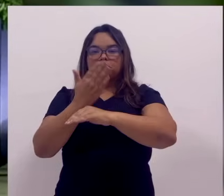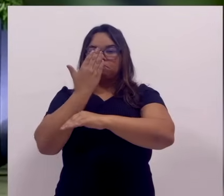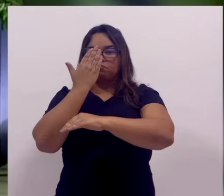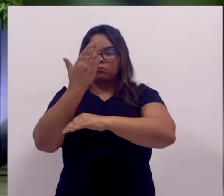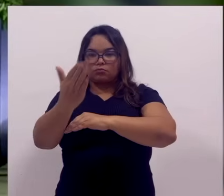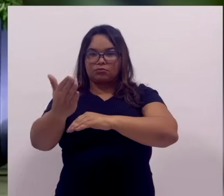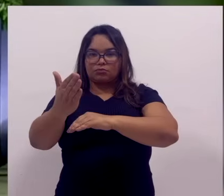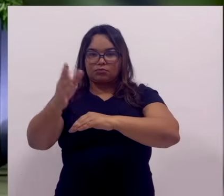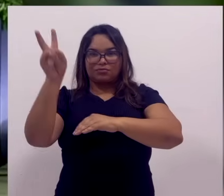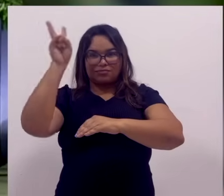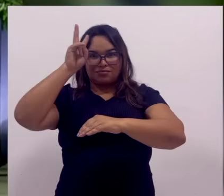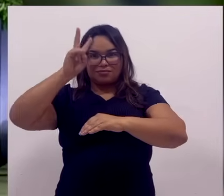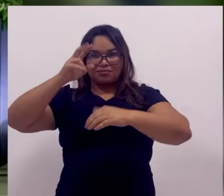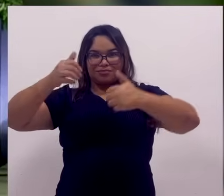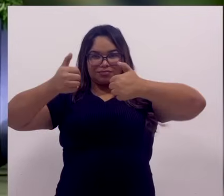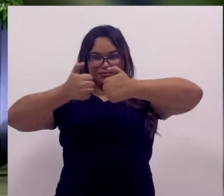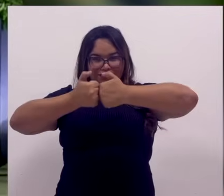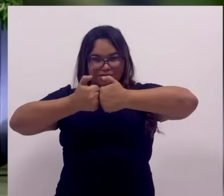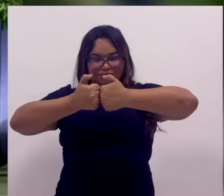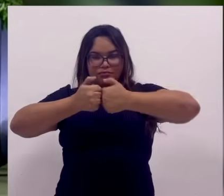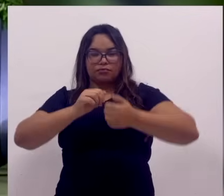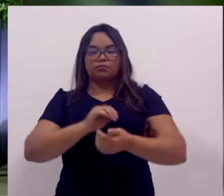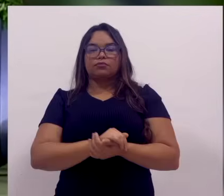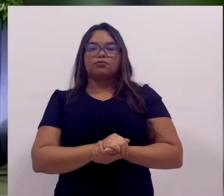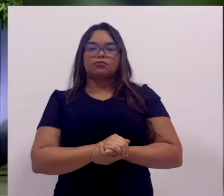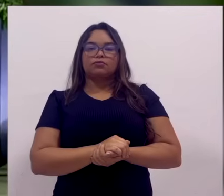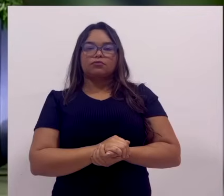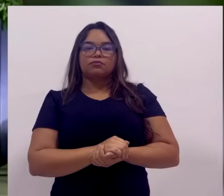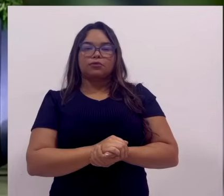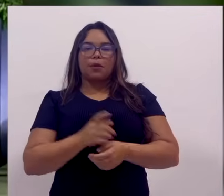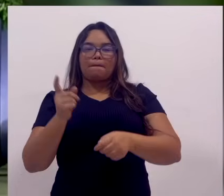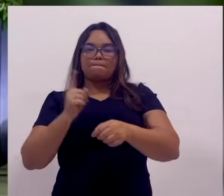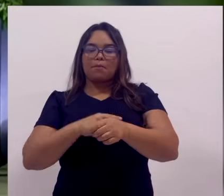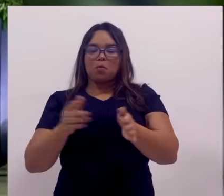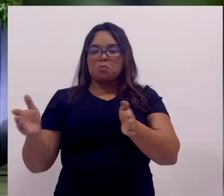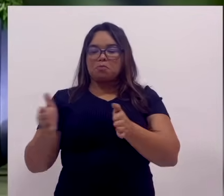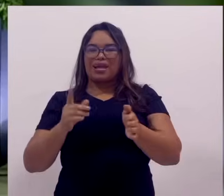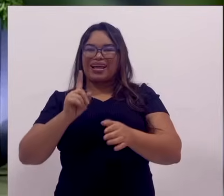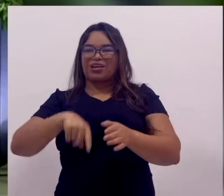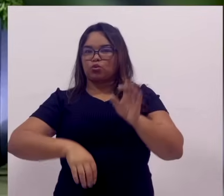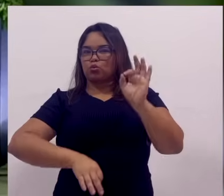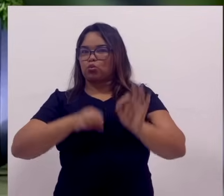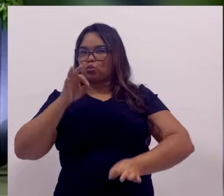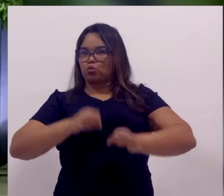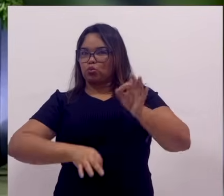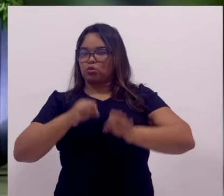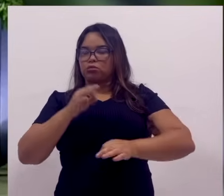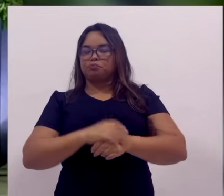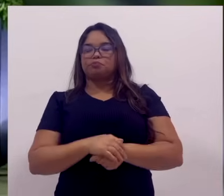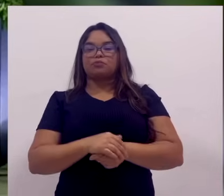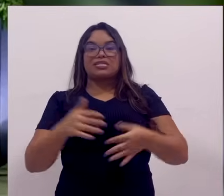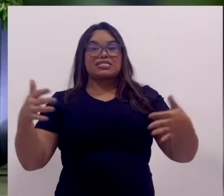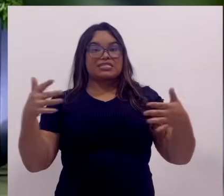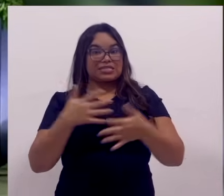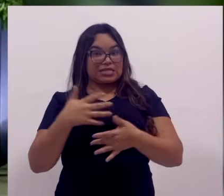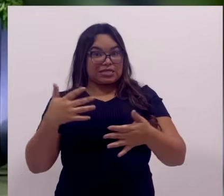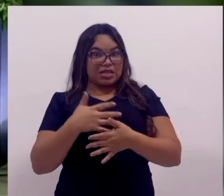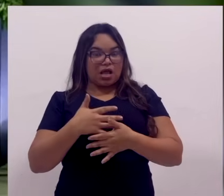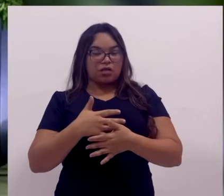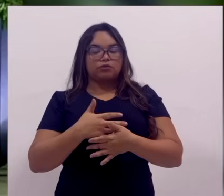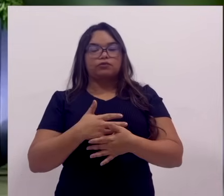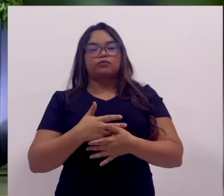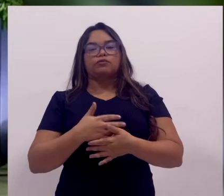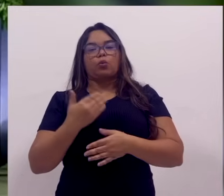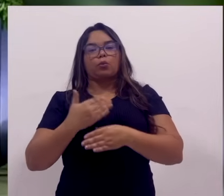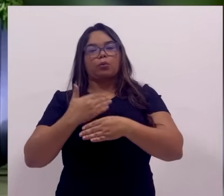de incenso para a arca do concerto. Então, ele se moveu para a próxima fase, e o Yom Kippur é uma